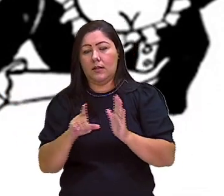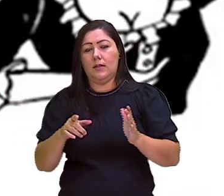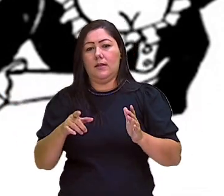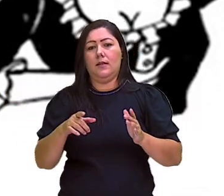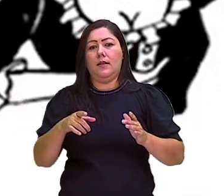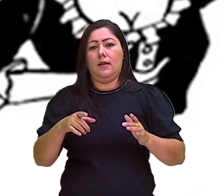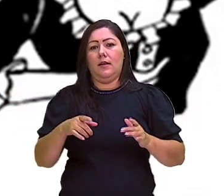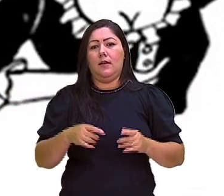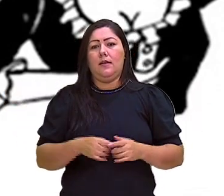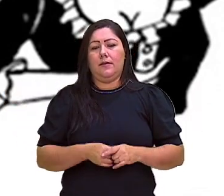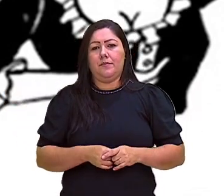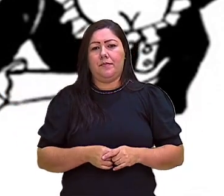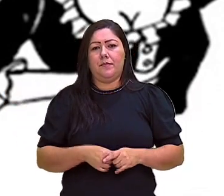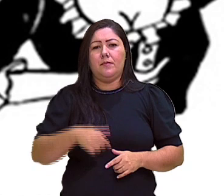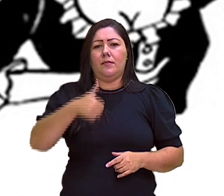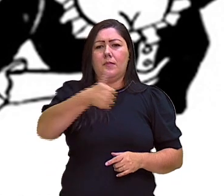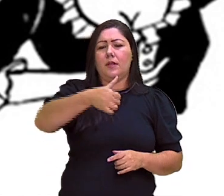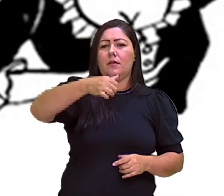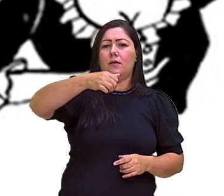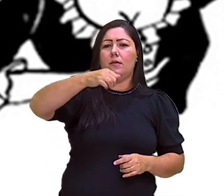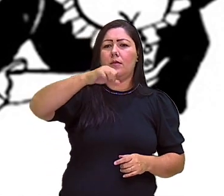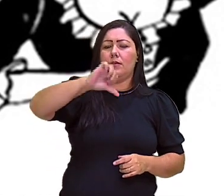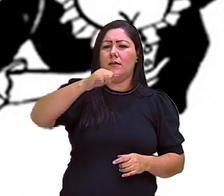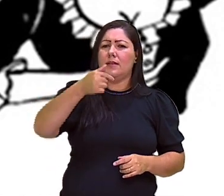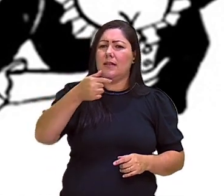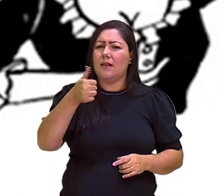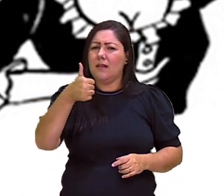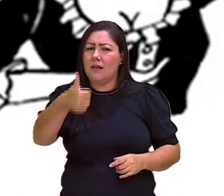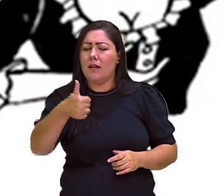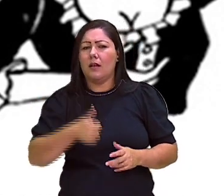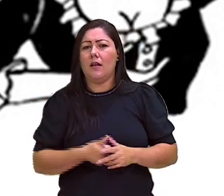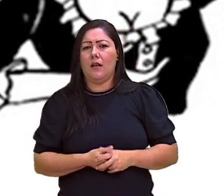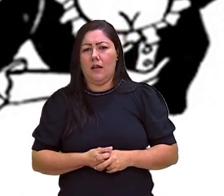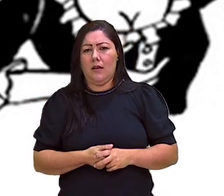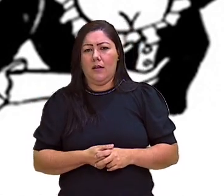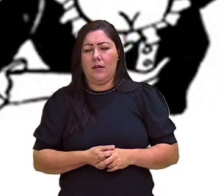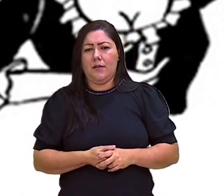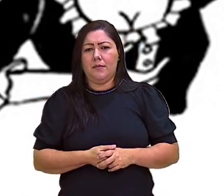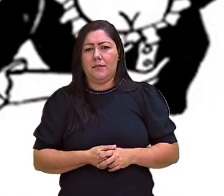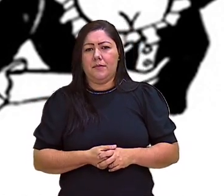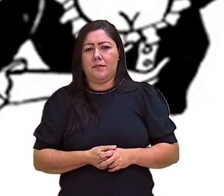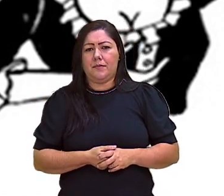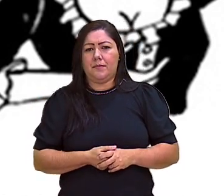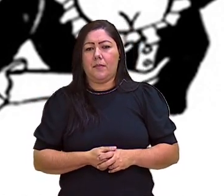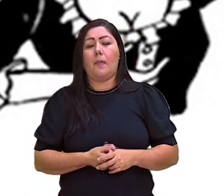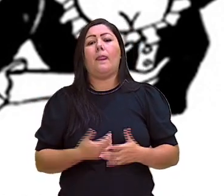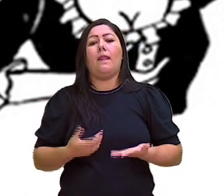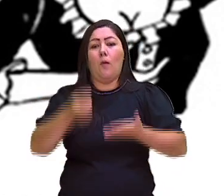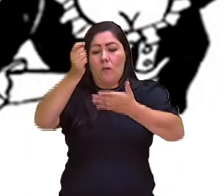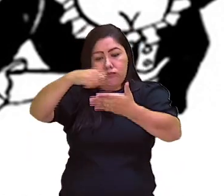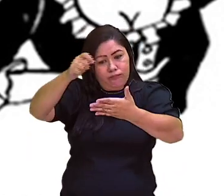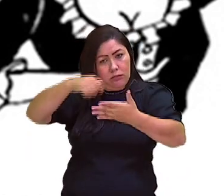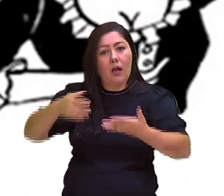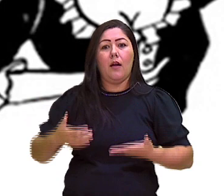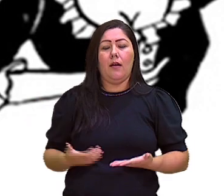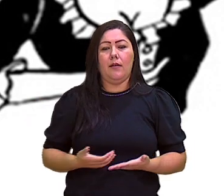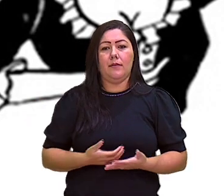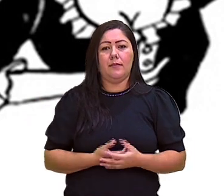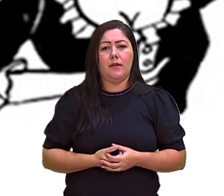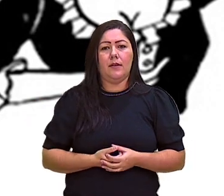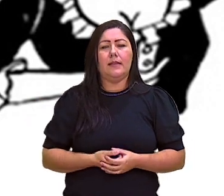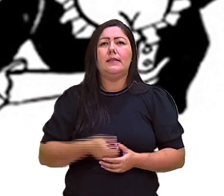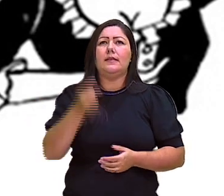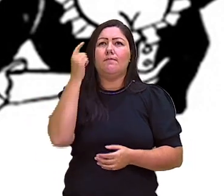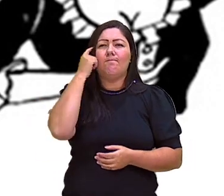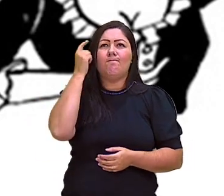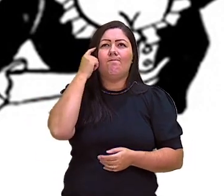1791 e a ser adotada, se aprovada, claro. Esta declaração repensa a